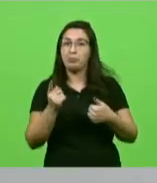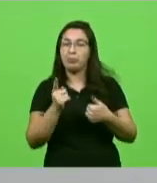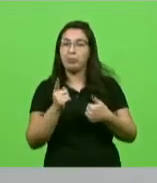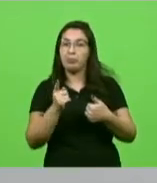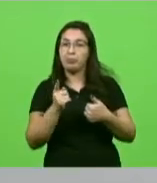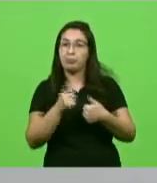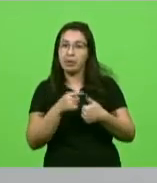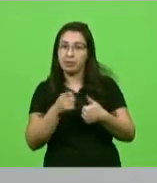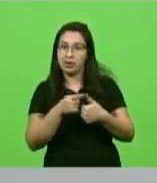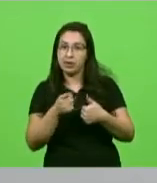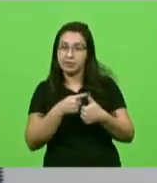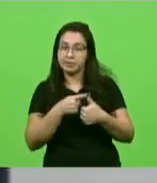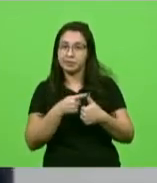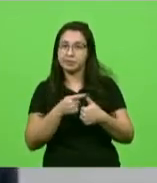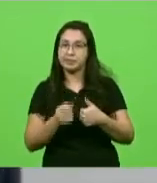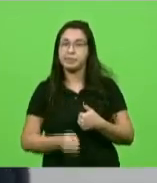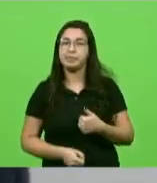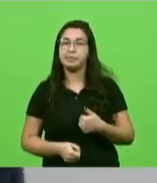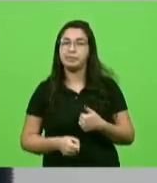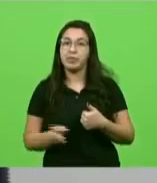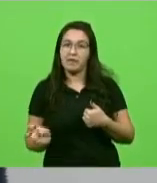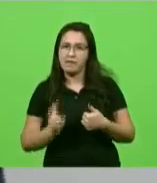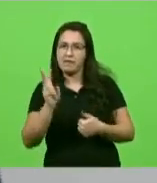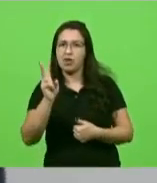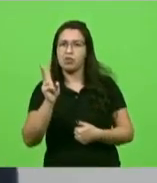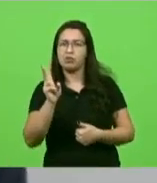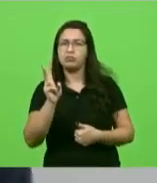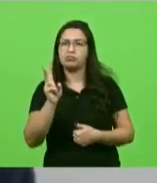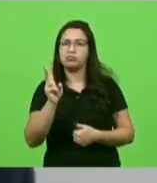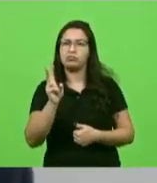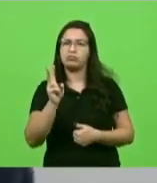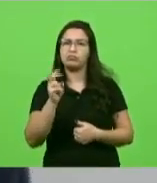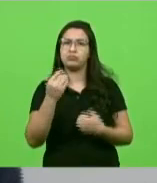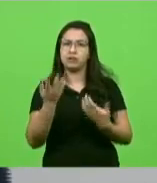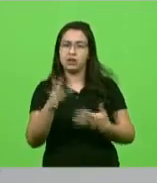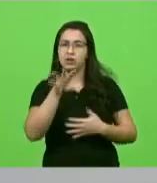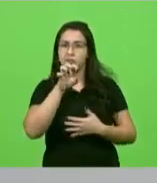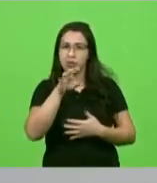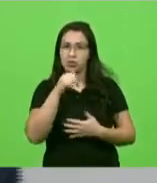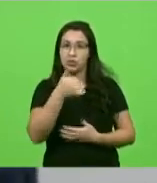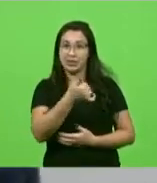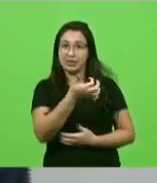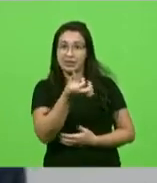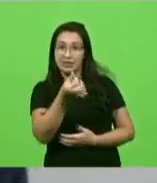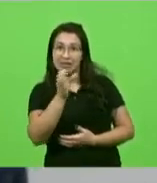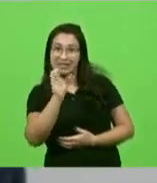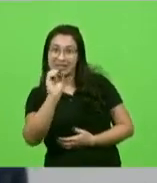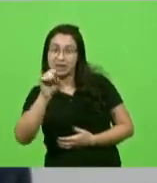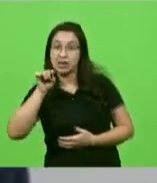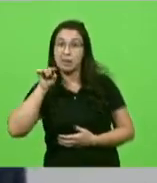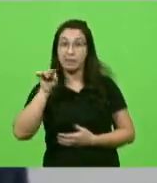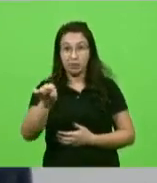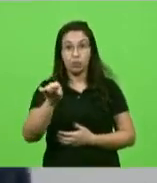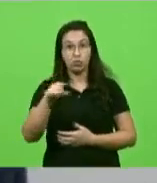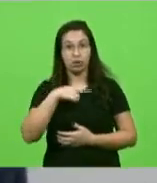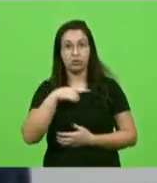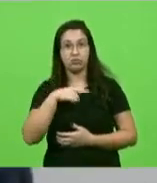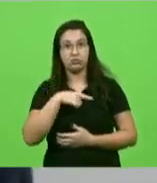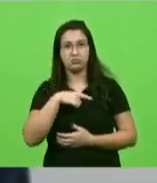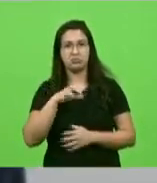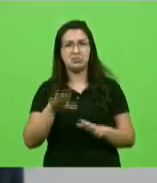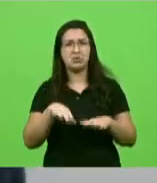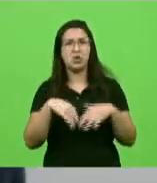faço é quanto ao valor dos respiradores. Diz sua excelência, 160 mil. Ou seja, quase